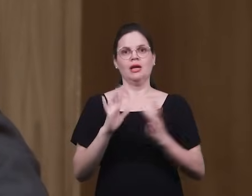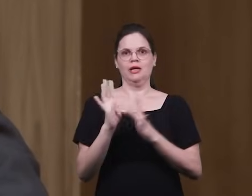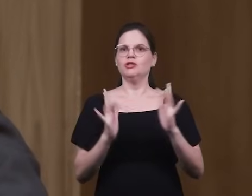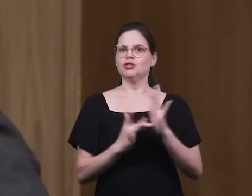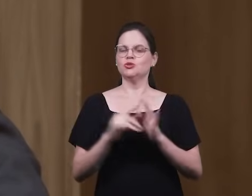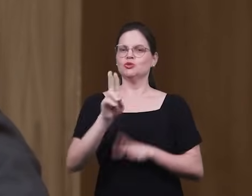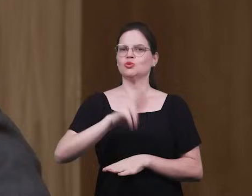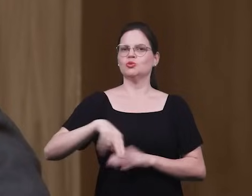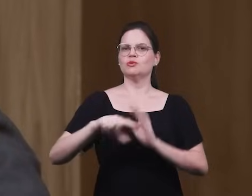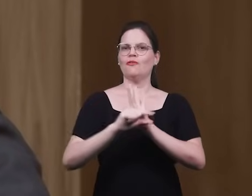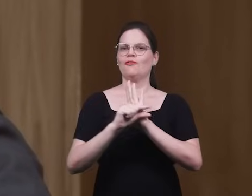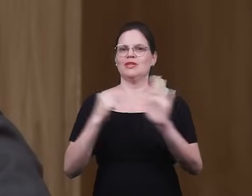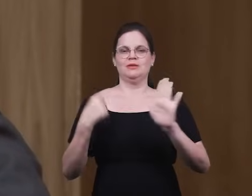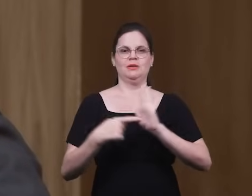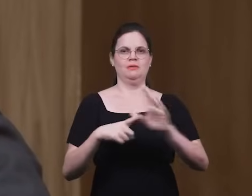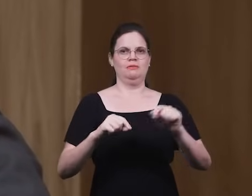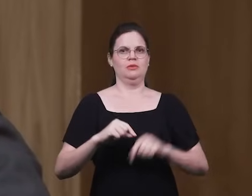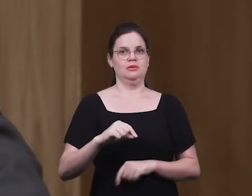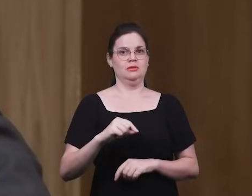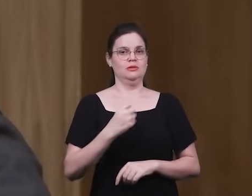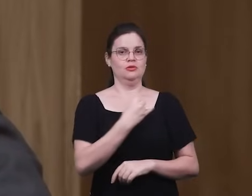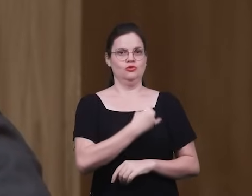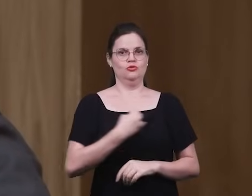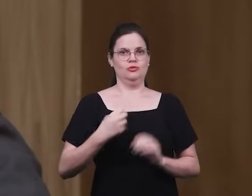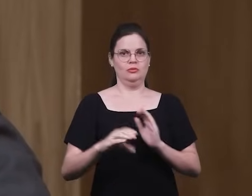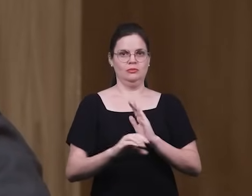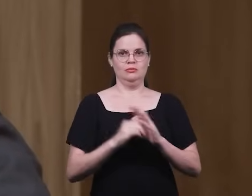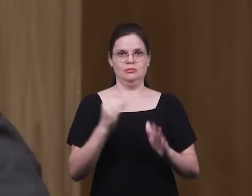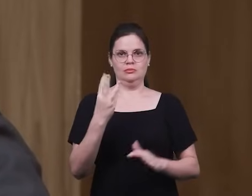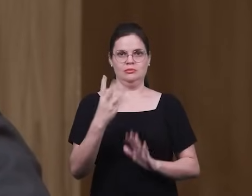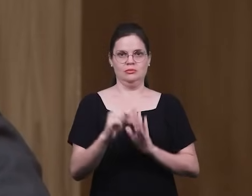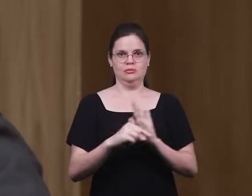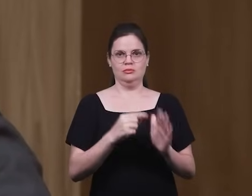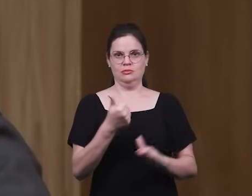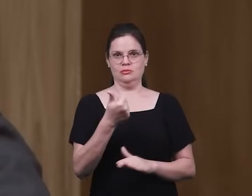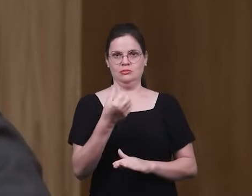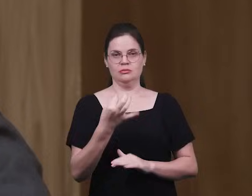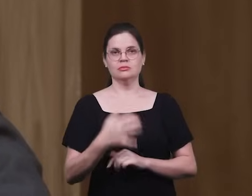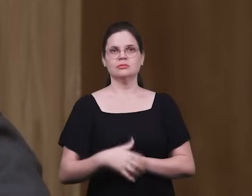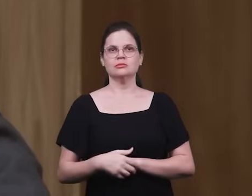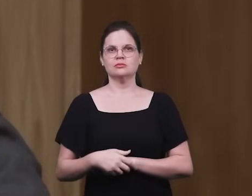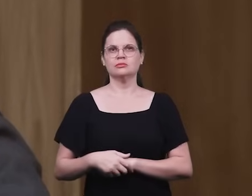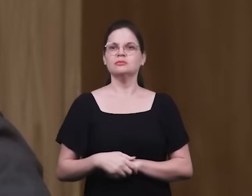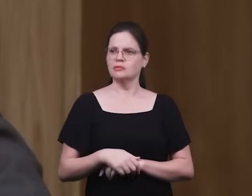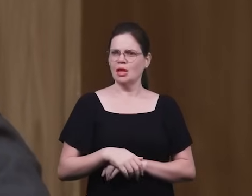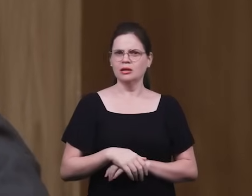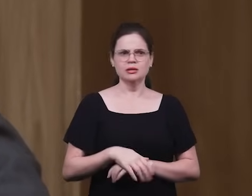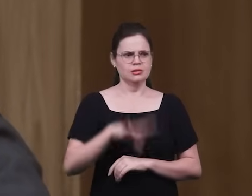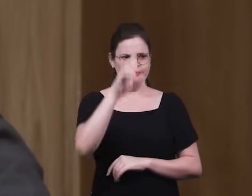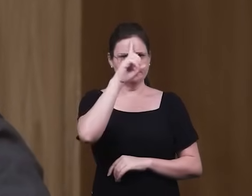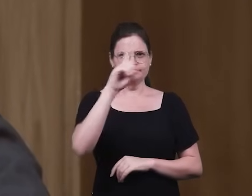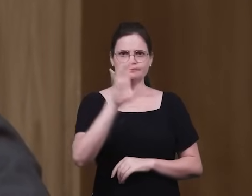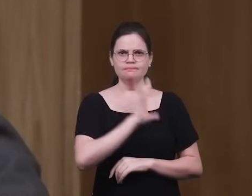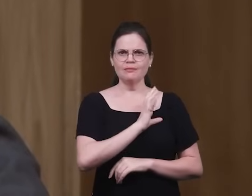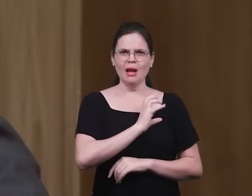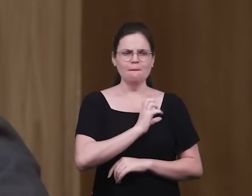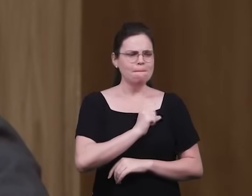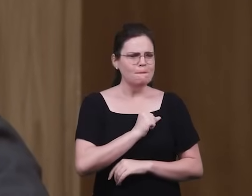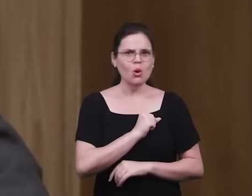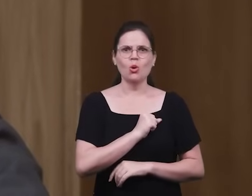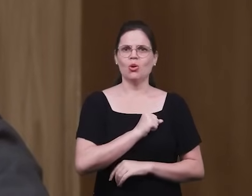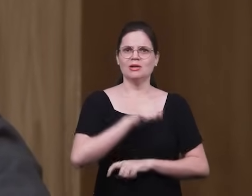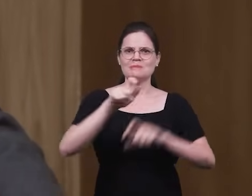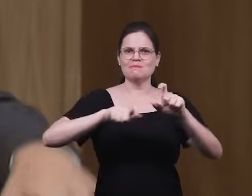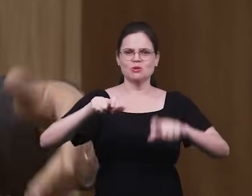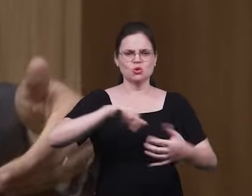texto muito conhecido João 3:16 não é João que Deus amou o mundo de t deu